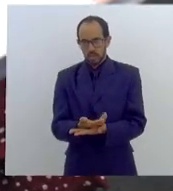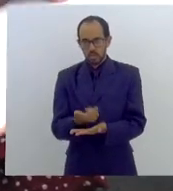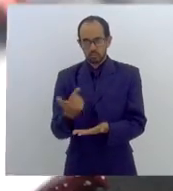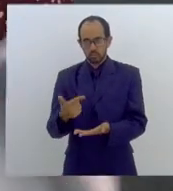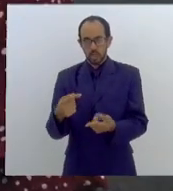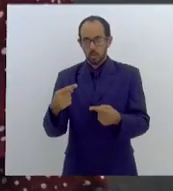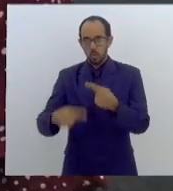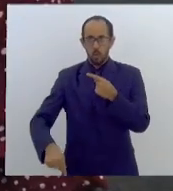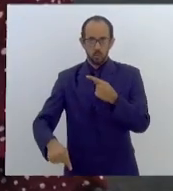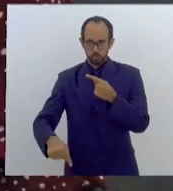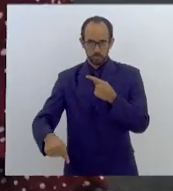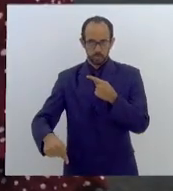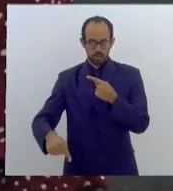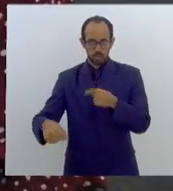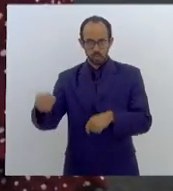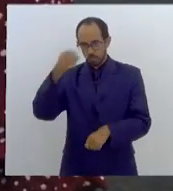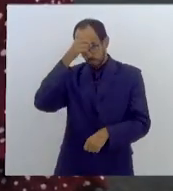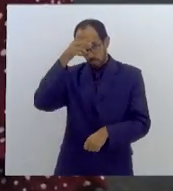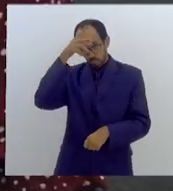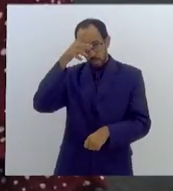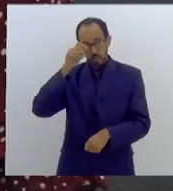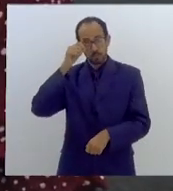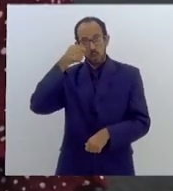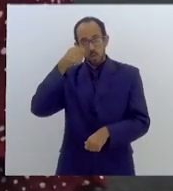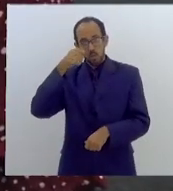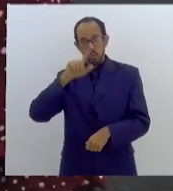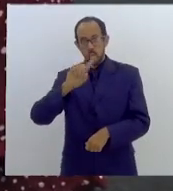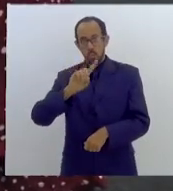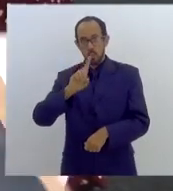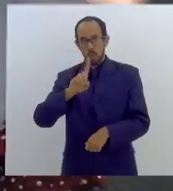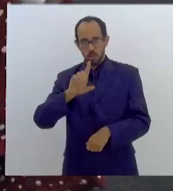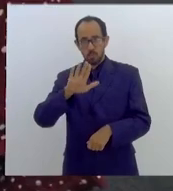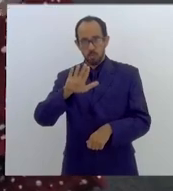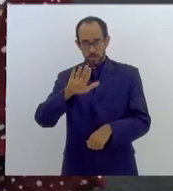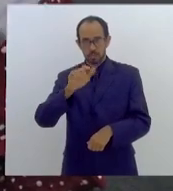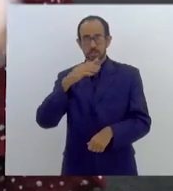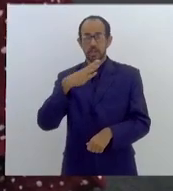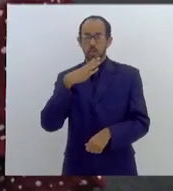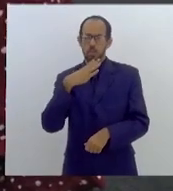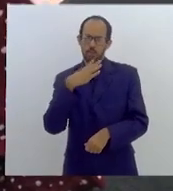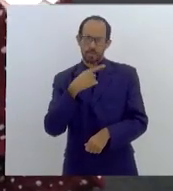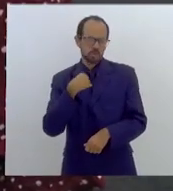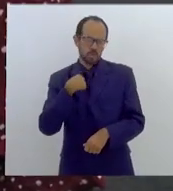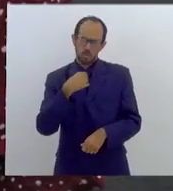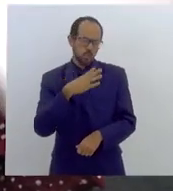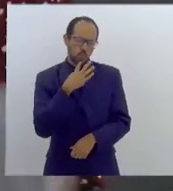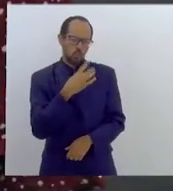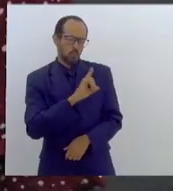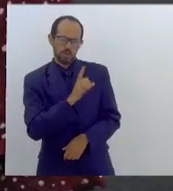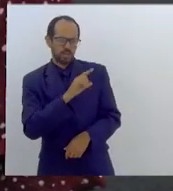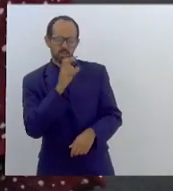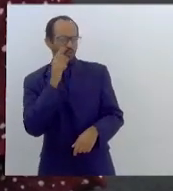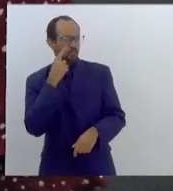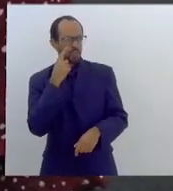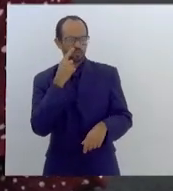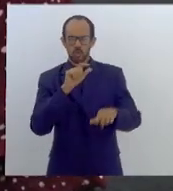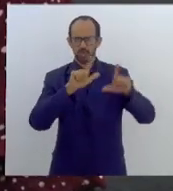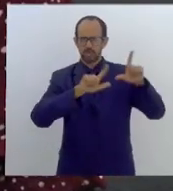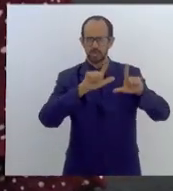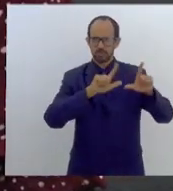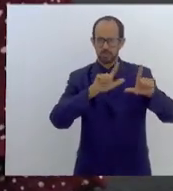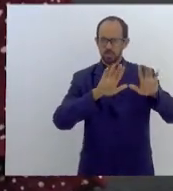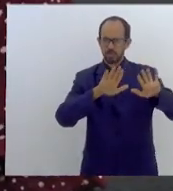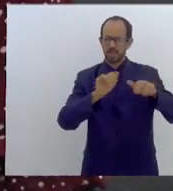a pessoa do prefeito Eduardo Paes, e quem conhece ele, eu não conheço, eu vejo só pela televisão, vai